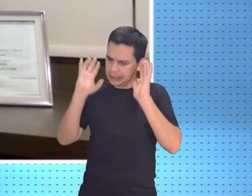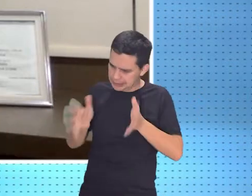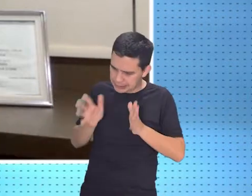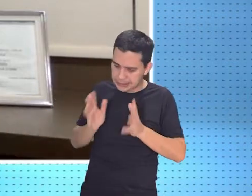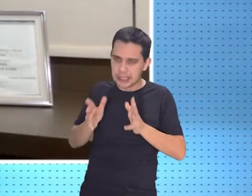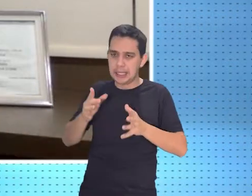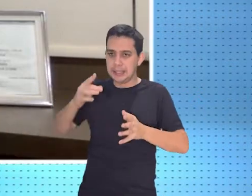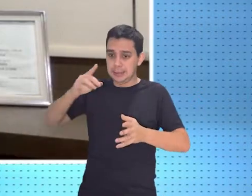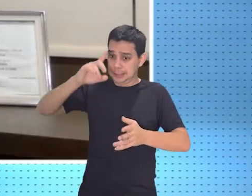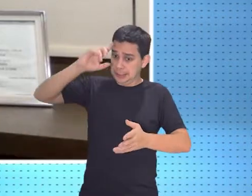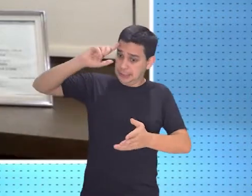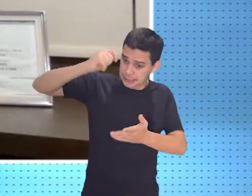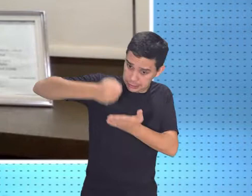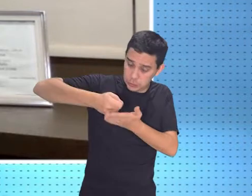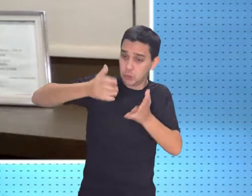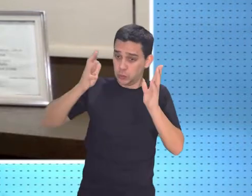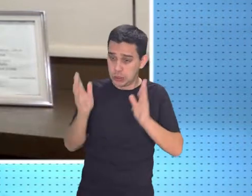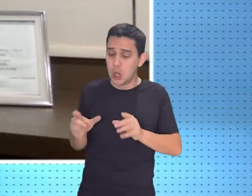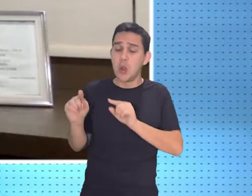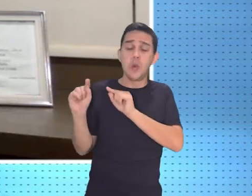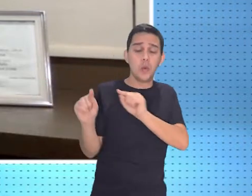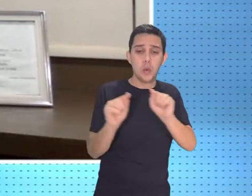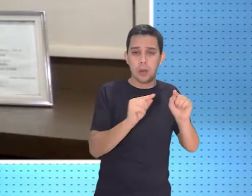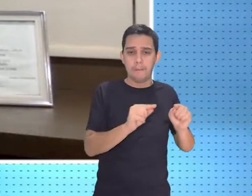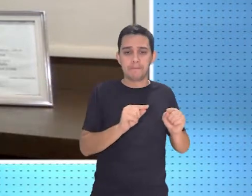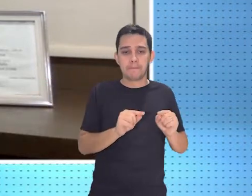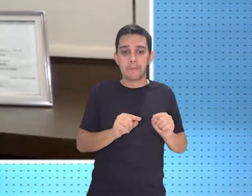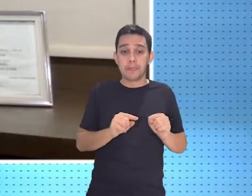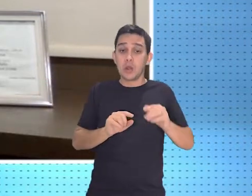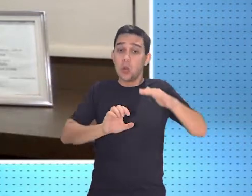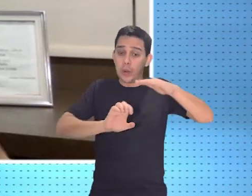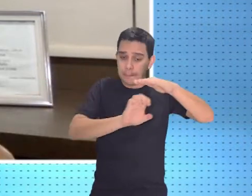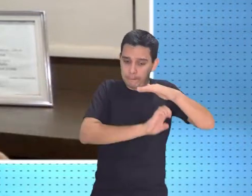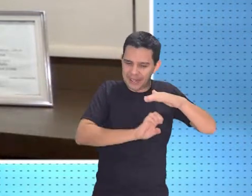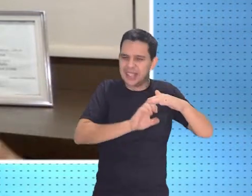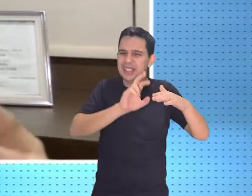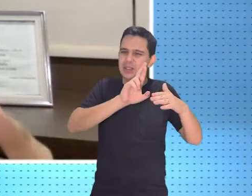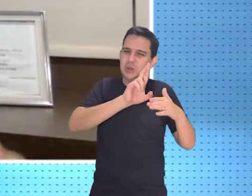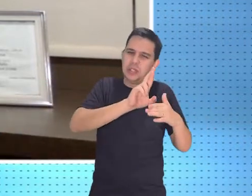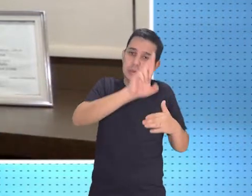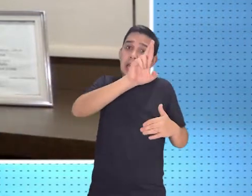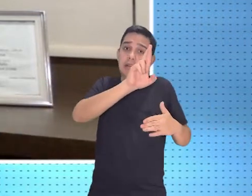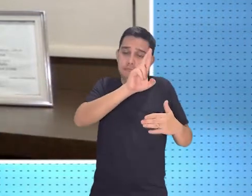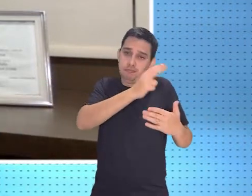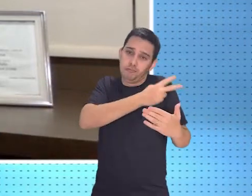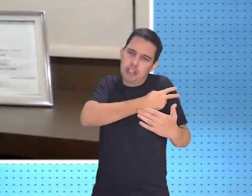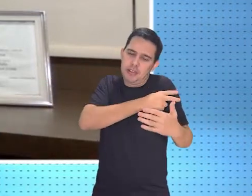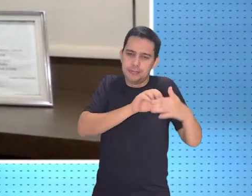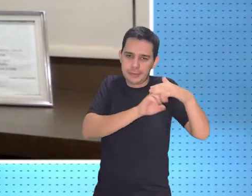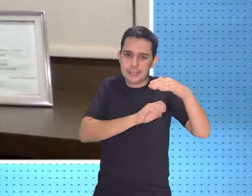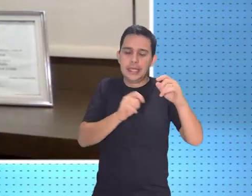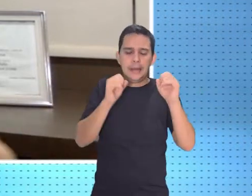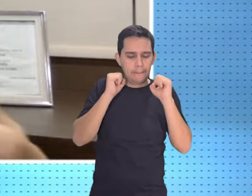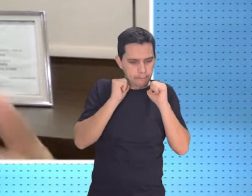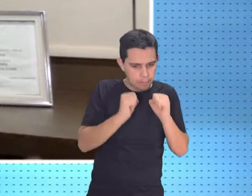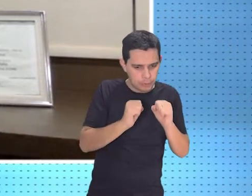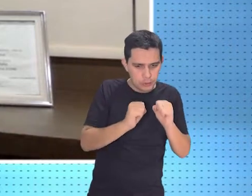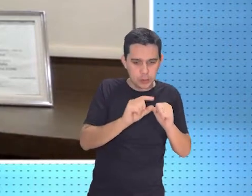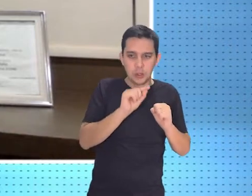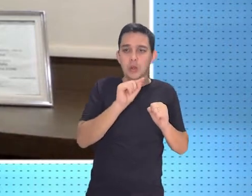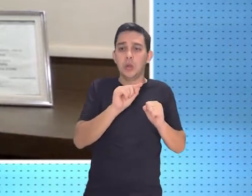um entendimento no sentido de que o empregador, cabe a ele de forma moderada